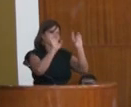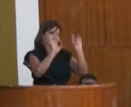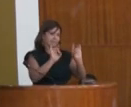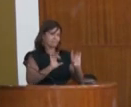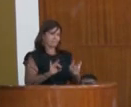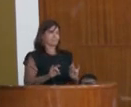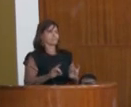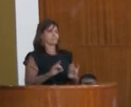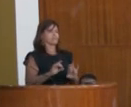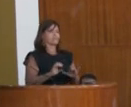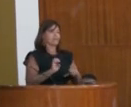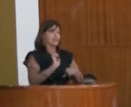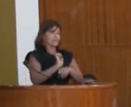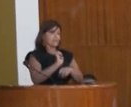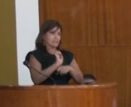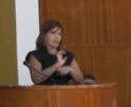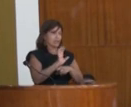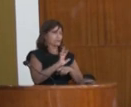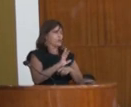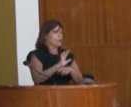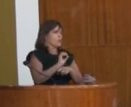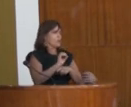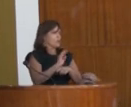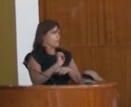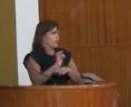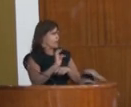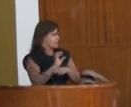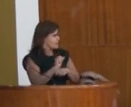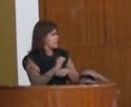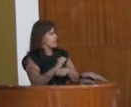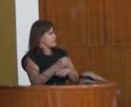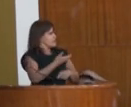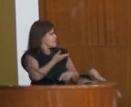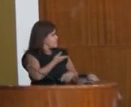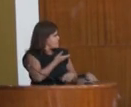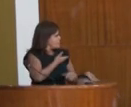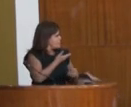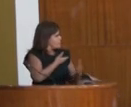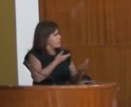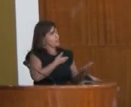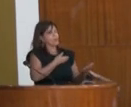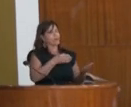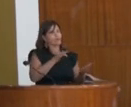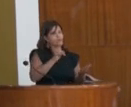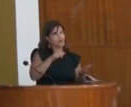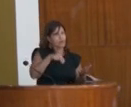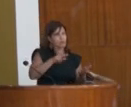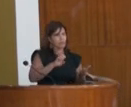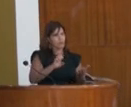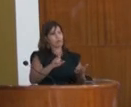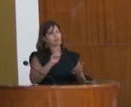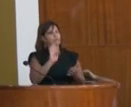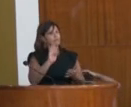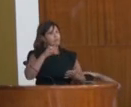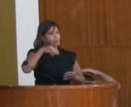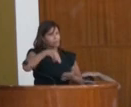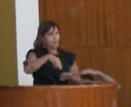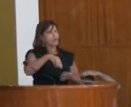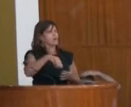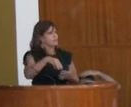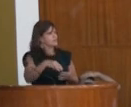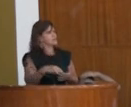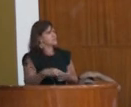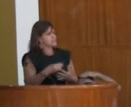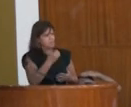secretária de Estado, a Roberta. Estou aqui com meu amigo Fanuel, secretário de assistência de Barra Mansa também, que